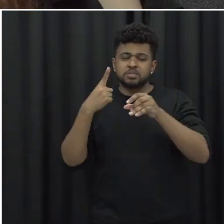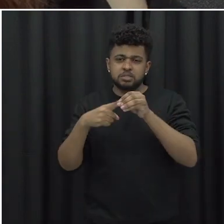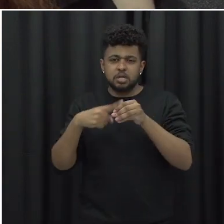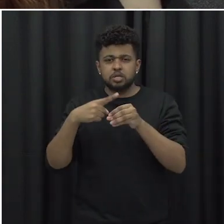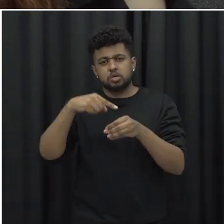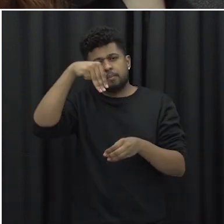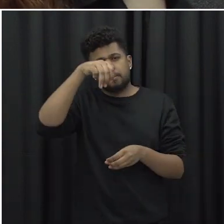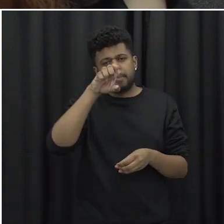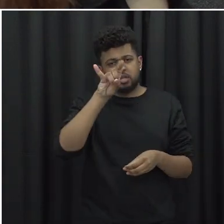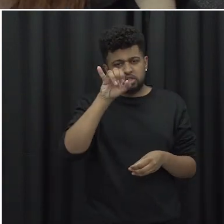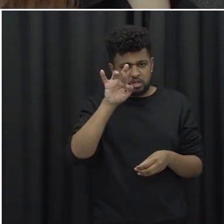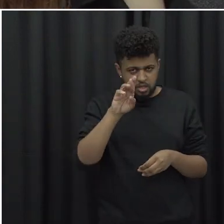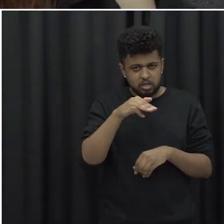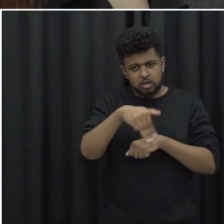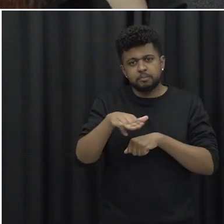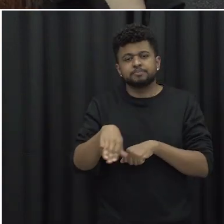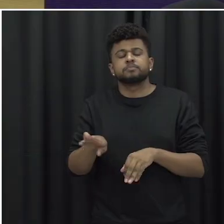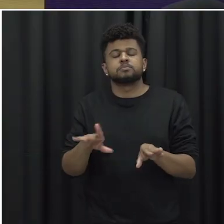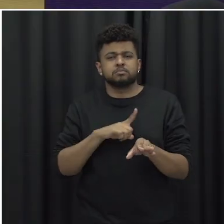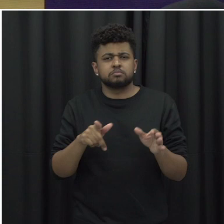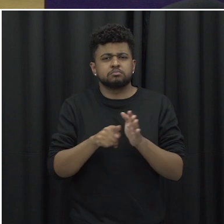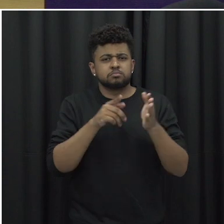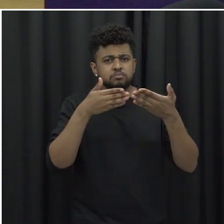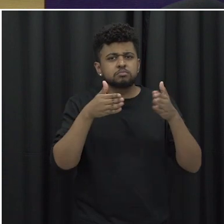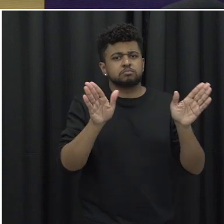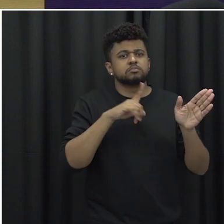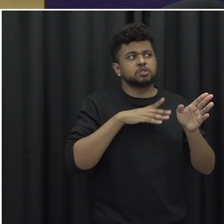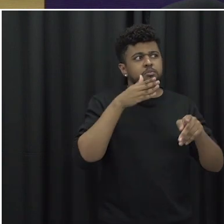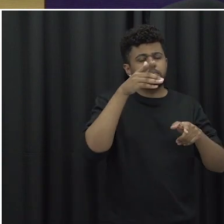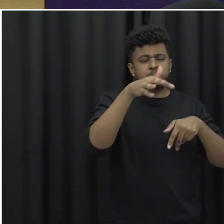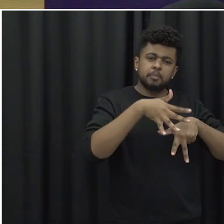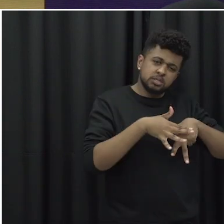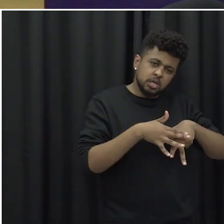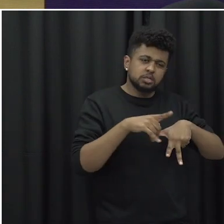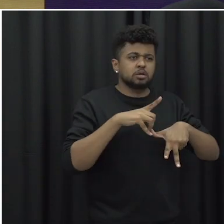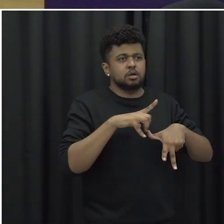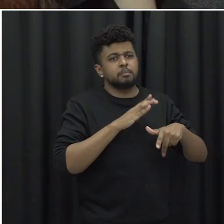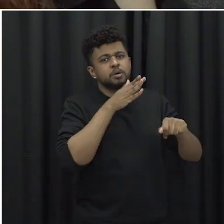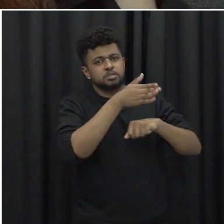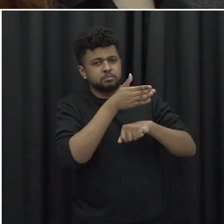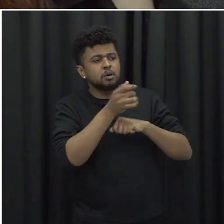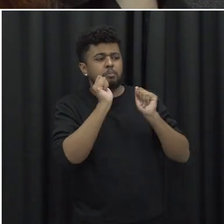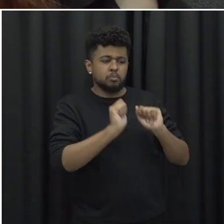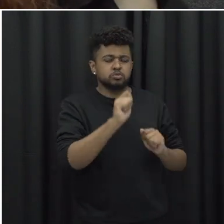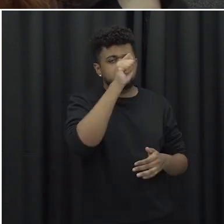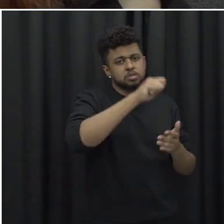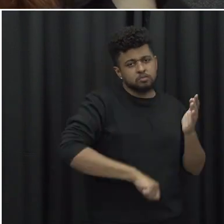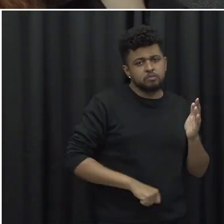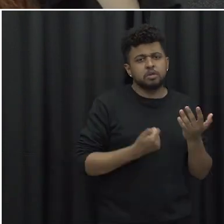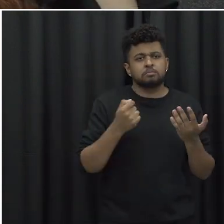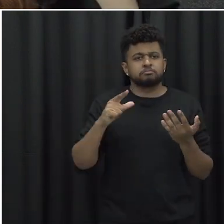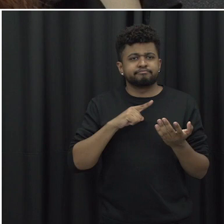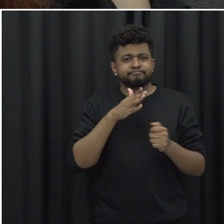desejam participar se inscrevam. Então, se a pessoa participa da associação, ela já vai também receber a notícia ali